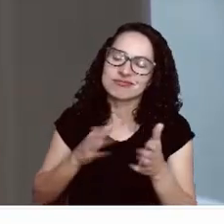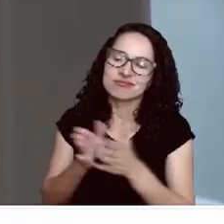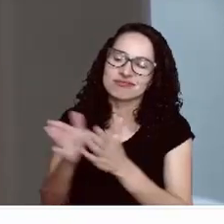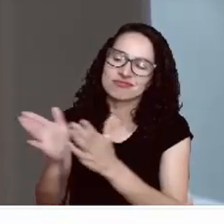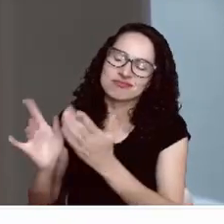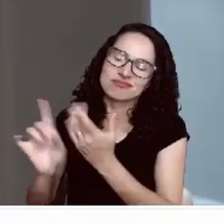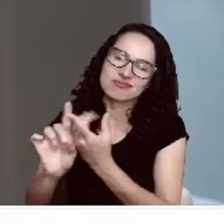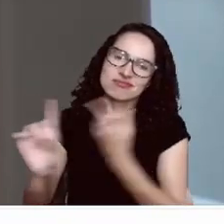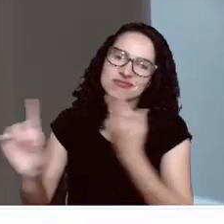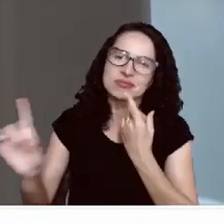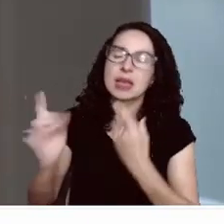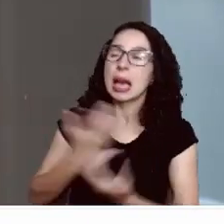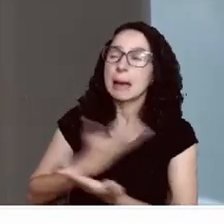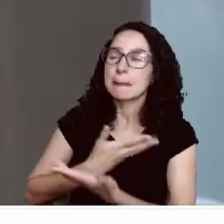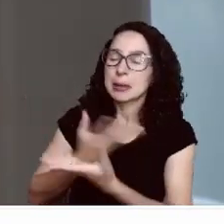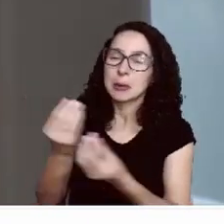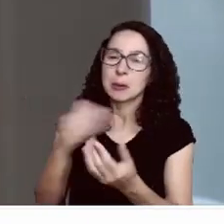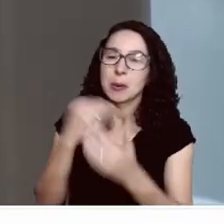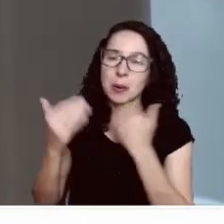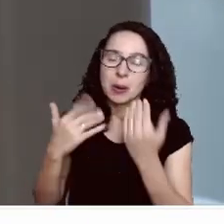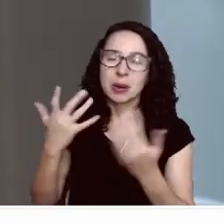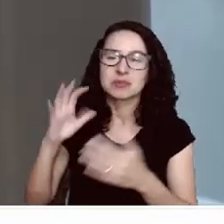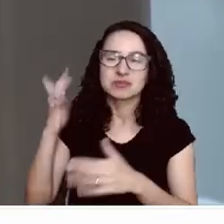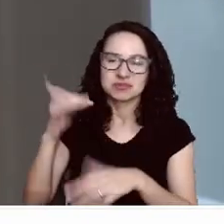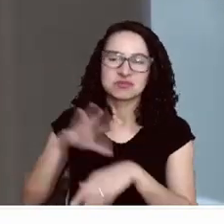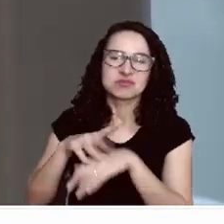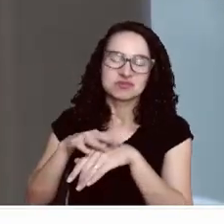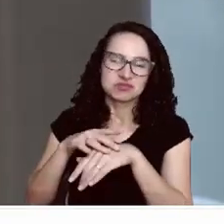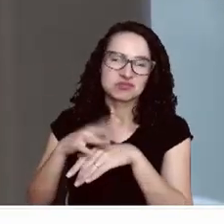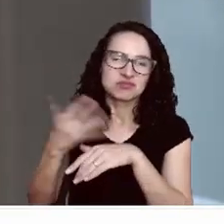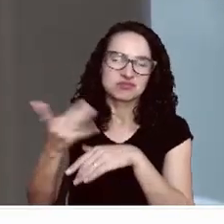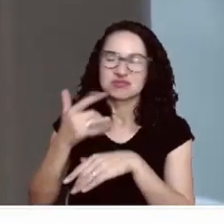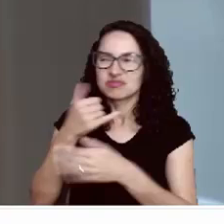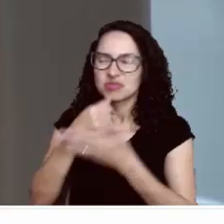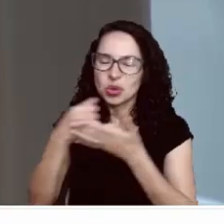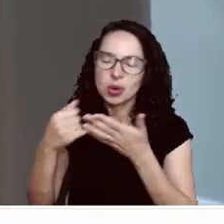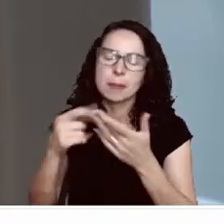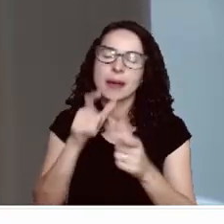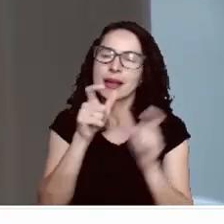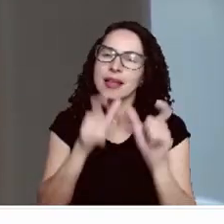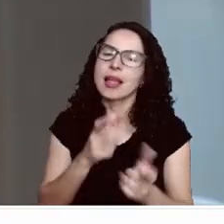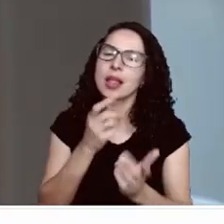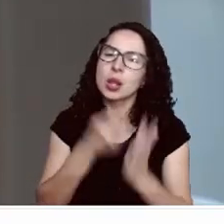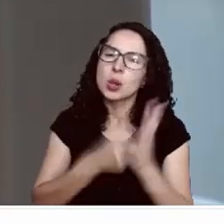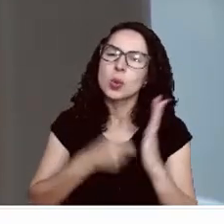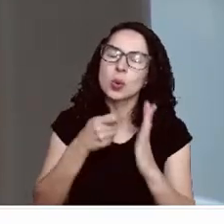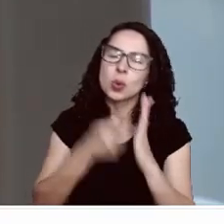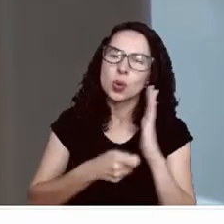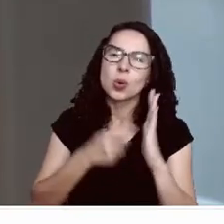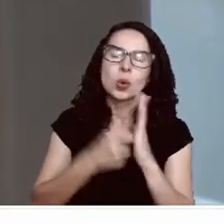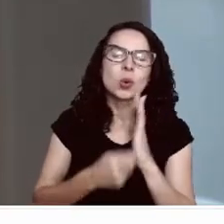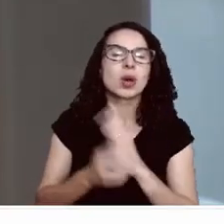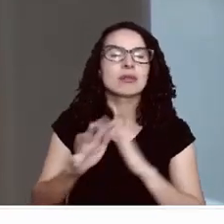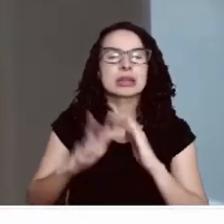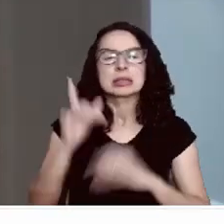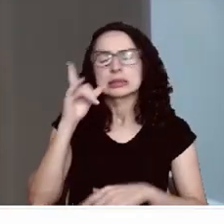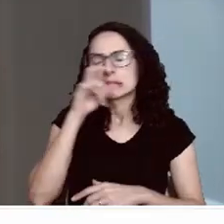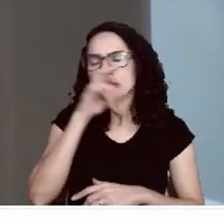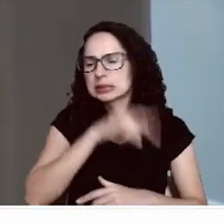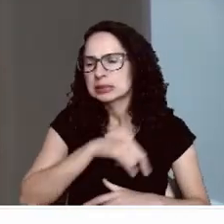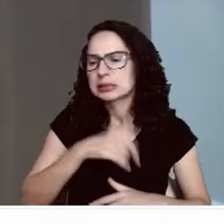e devido a esses problemas, mas ele sempre foi uma pessoa persistente, mesmo nas horas difíceis, com a ajuda da